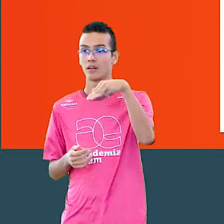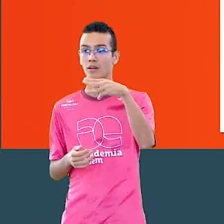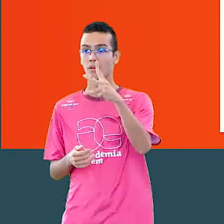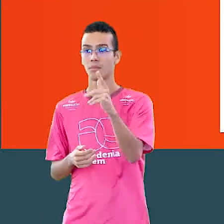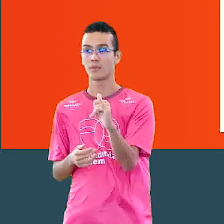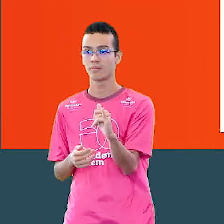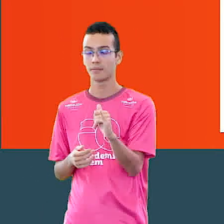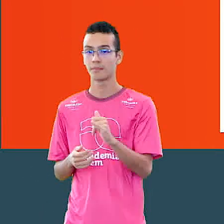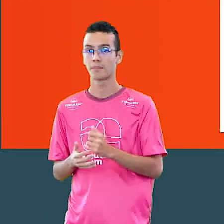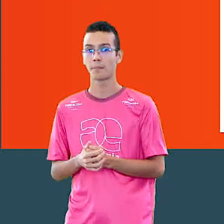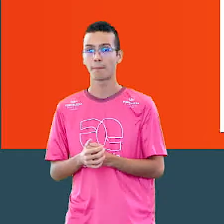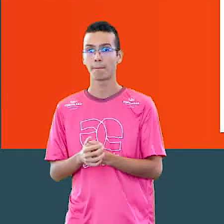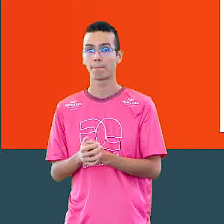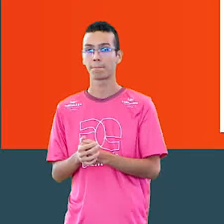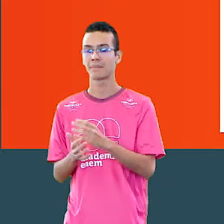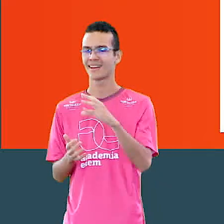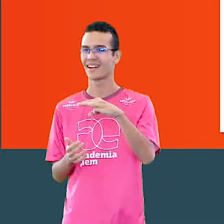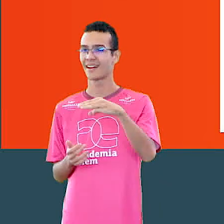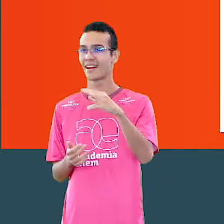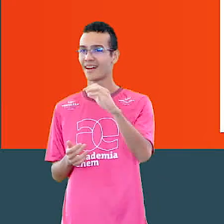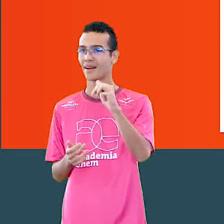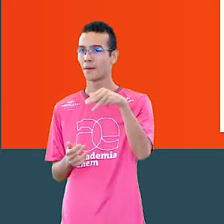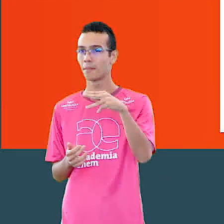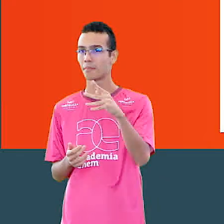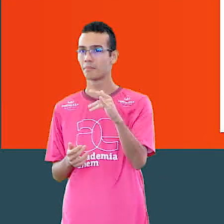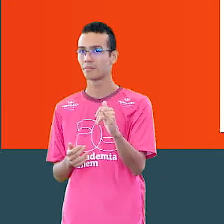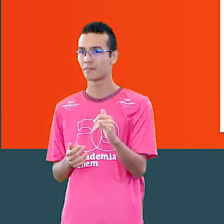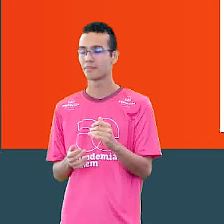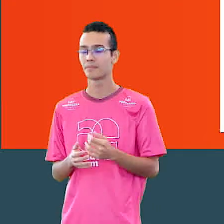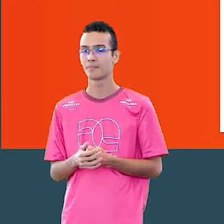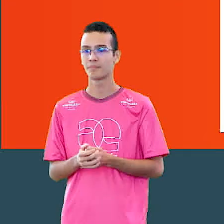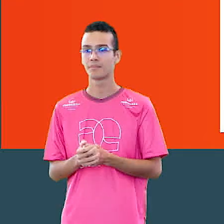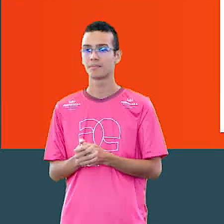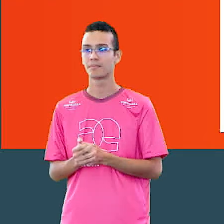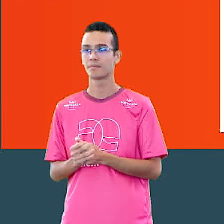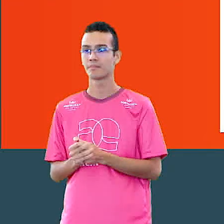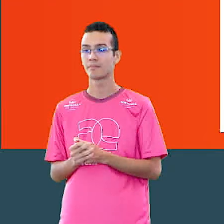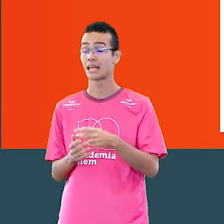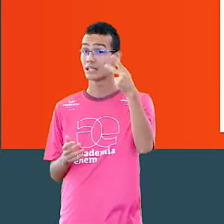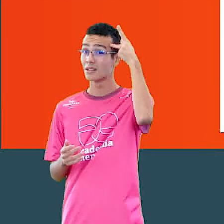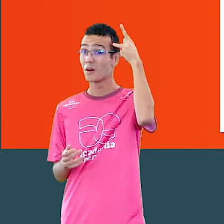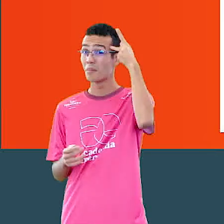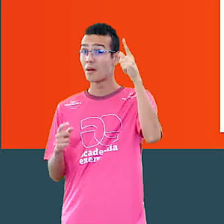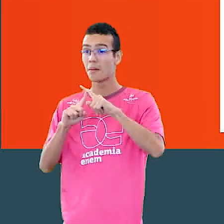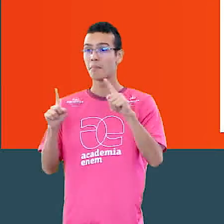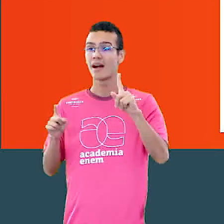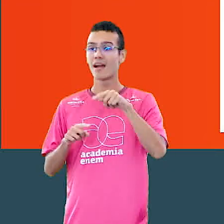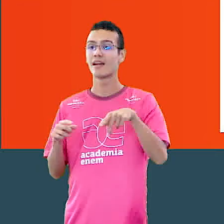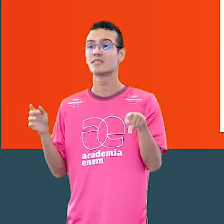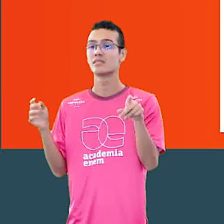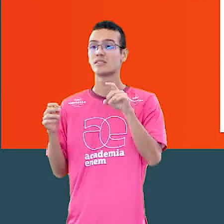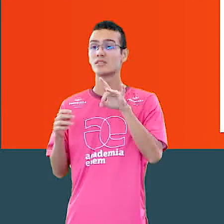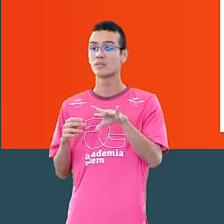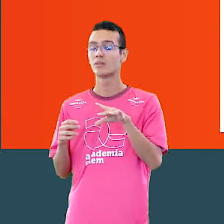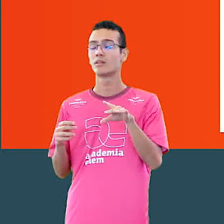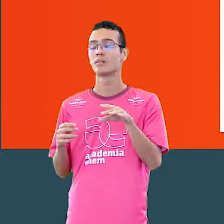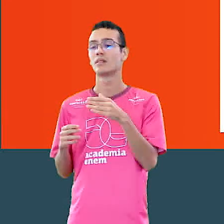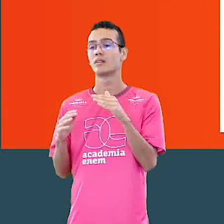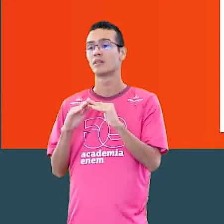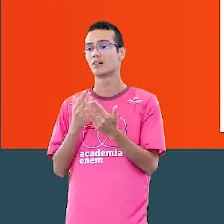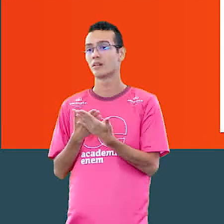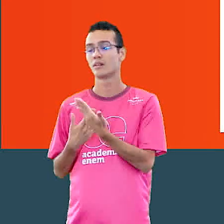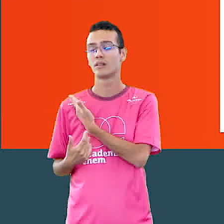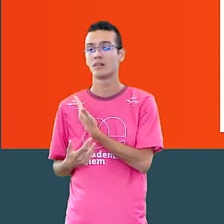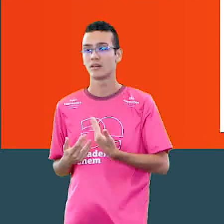existem vagas agora, Unicamp é em São Paulo, mas é só para a escola pública, por isso que eu trouxe essa informação para vocês. As